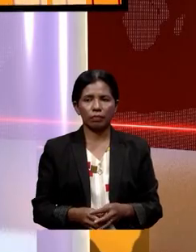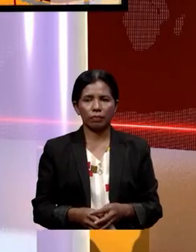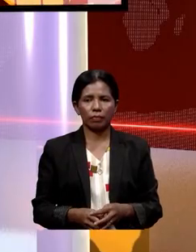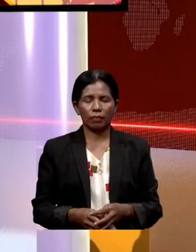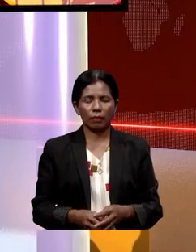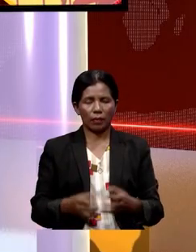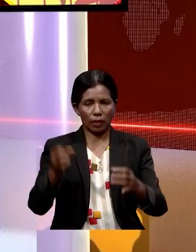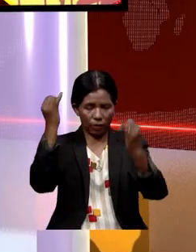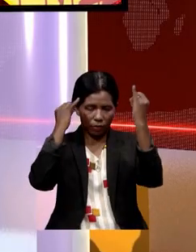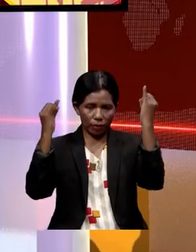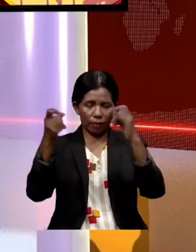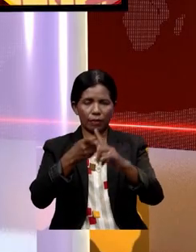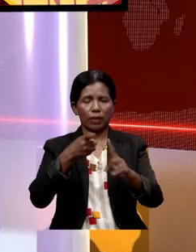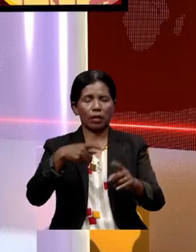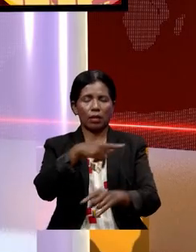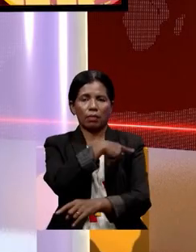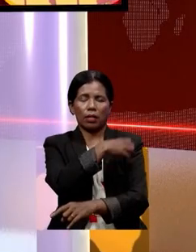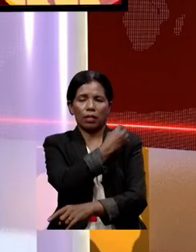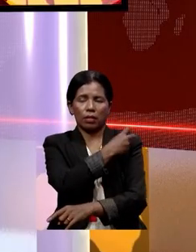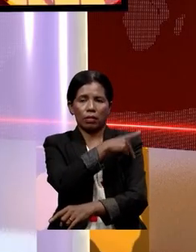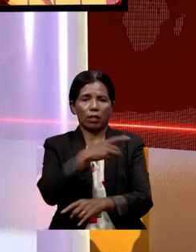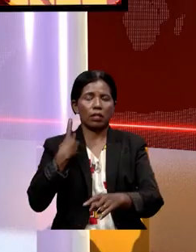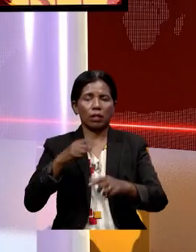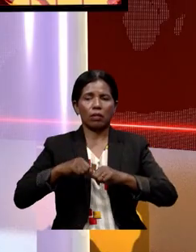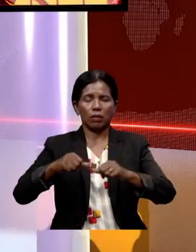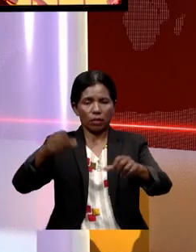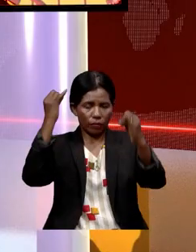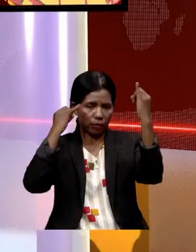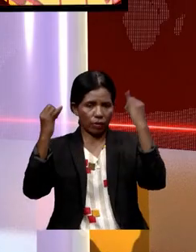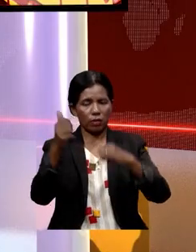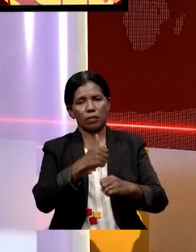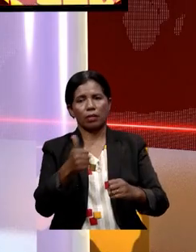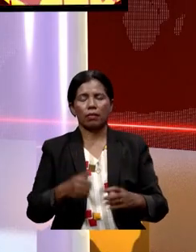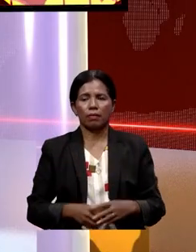E de novo aqui o infomercial do Plano Internacional e continua o infomercial CELO.